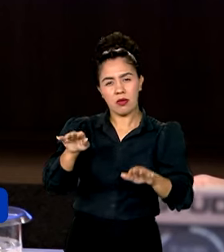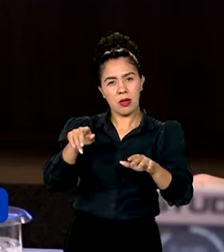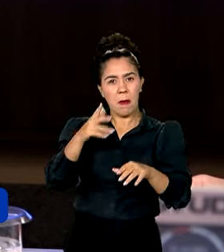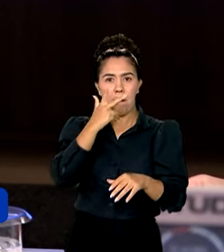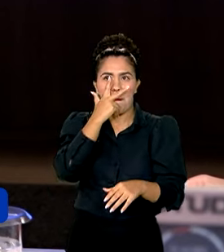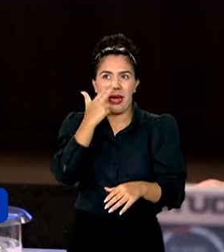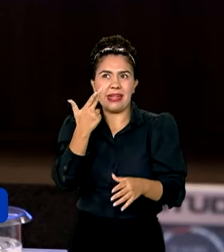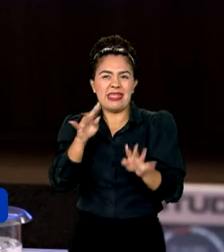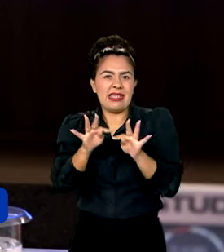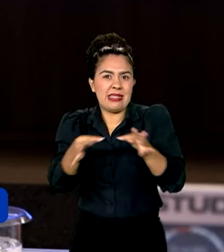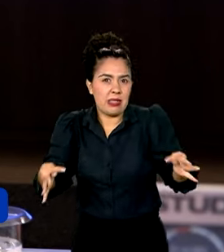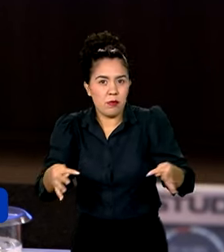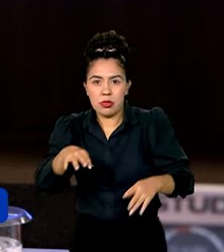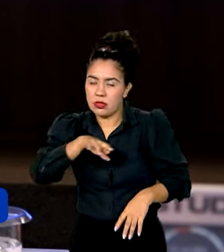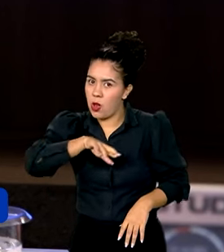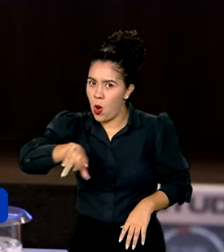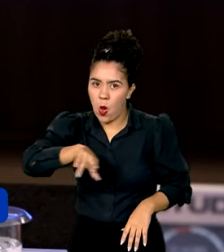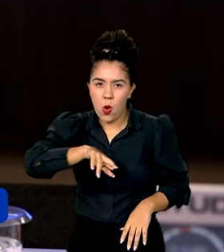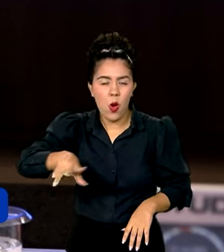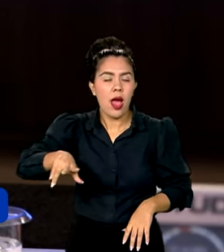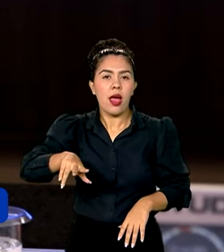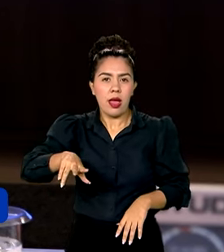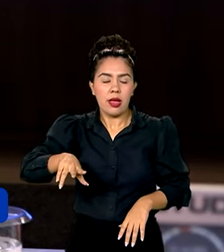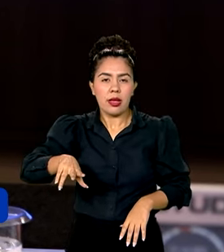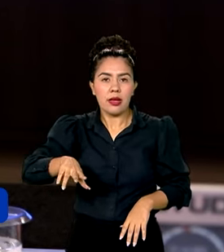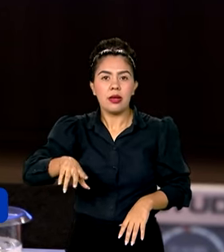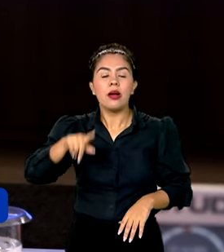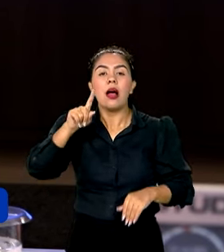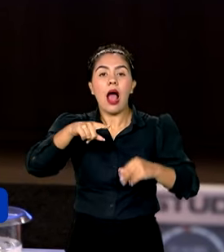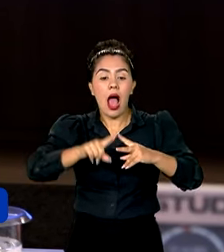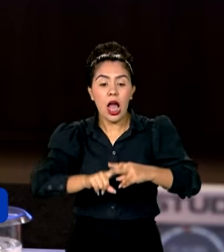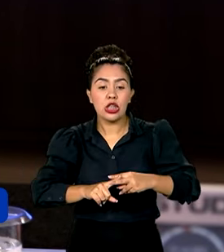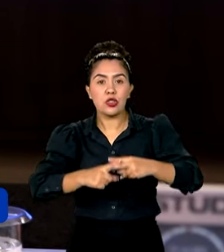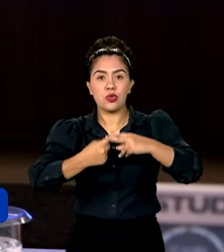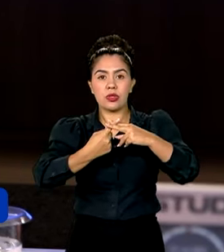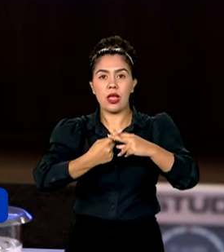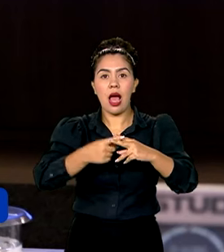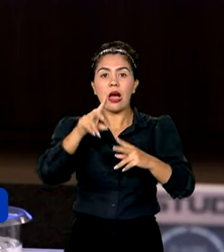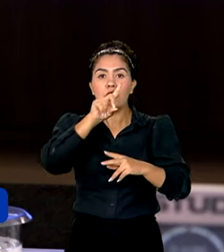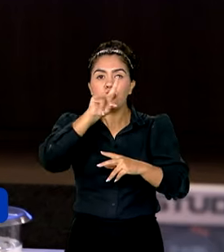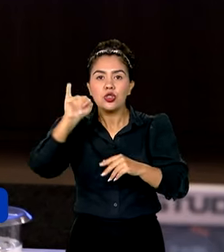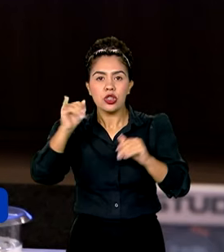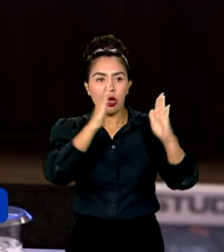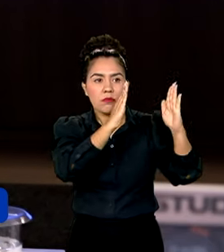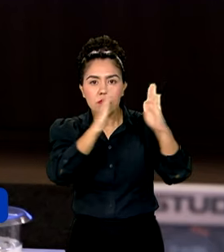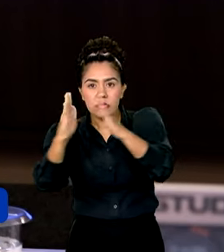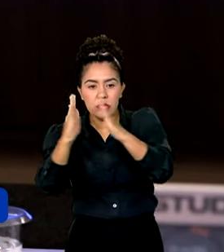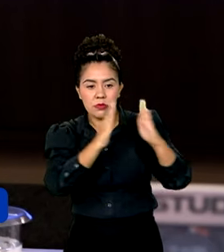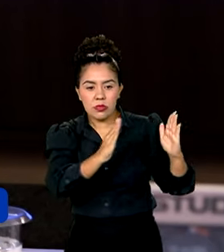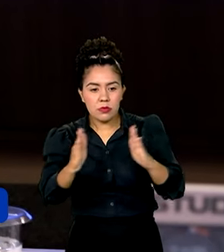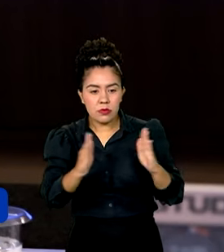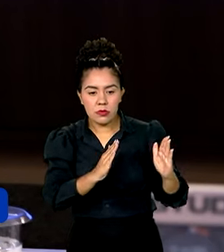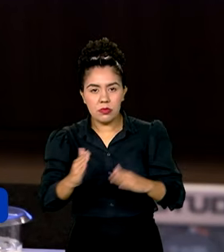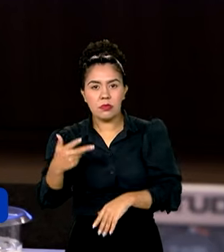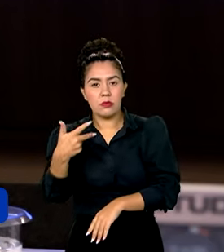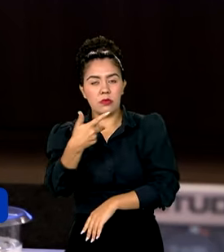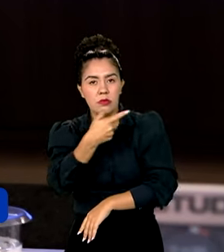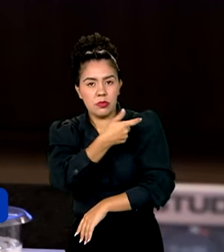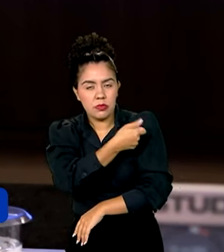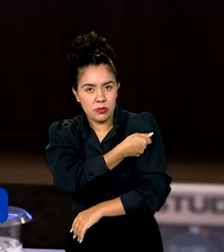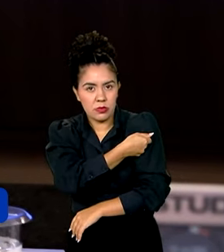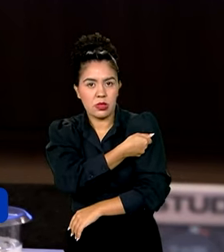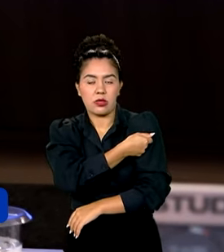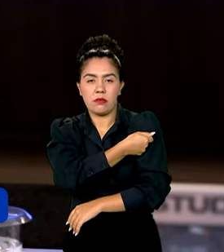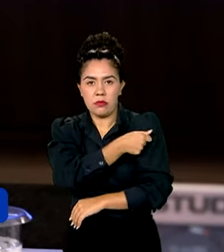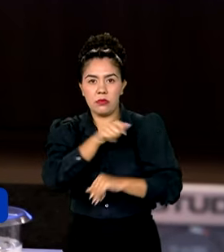é porque nunca tinha sido feito é ajustar o calend Nacional de vacinação a sazonalidade